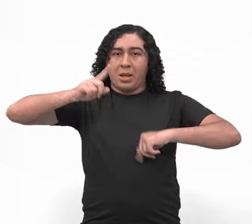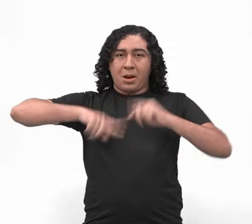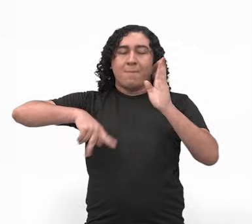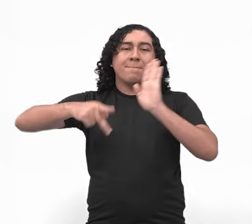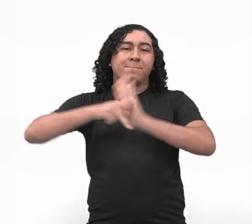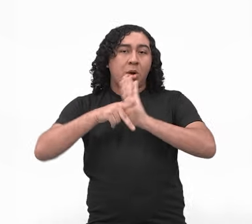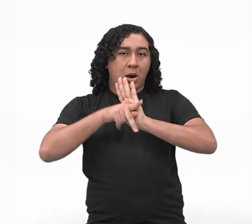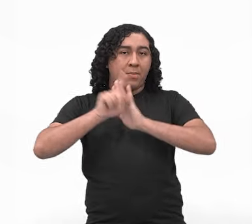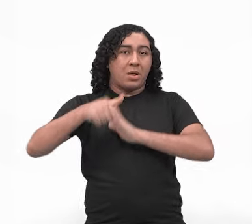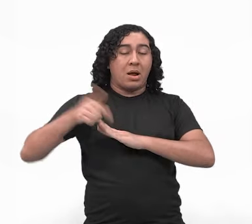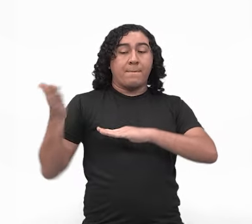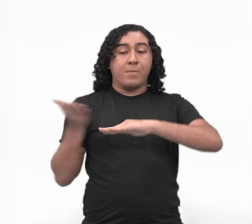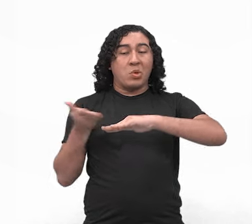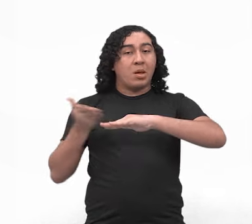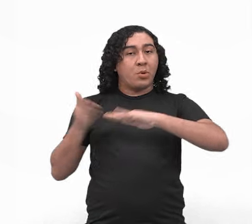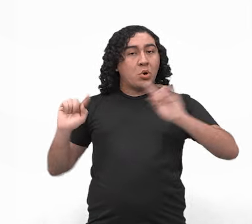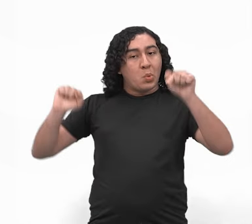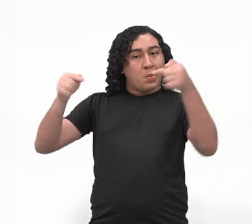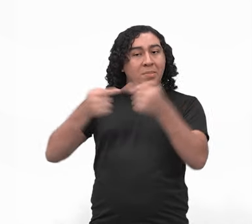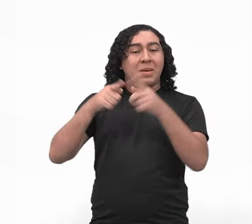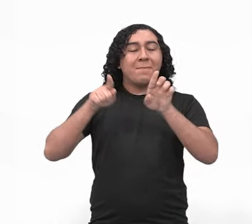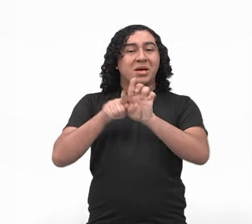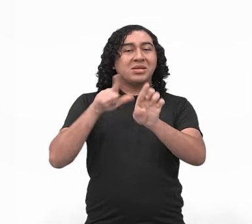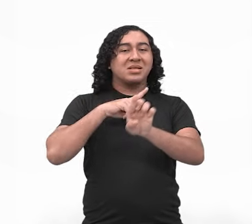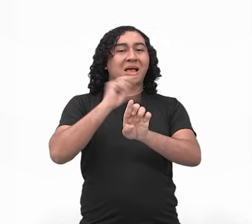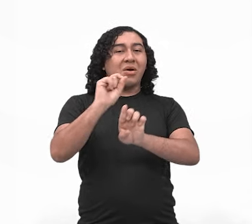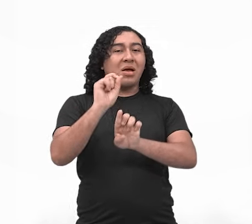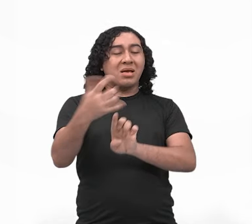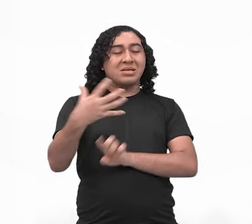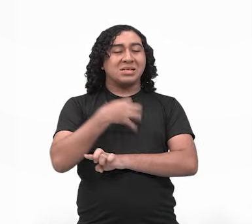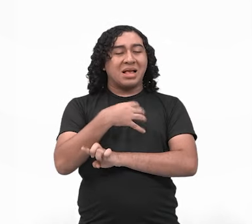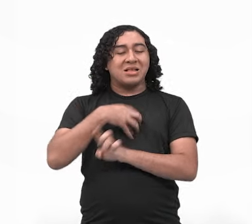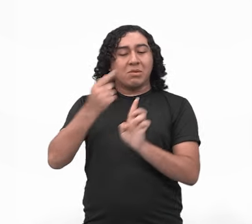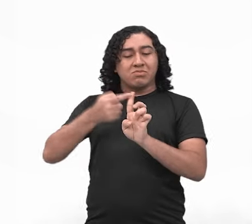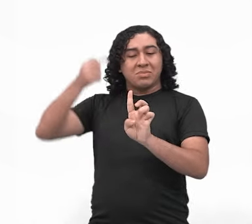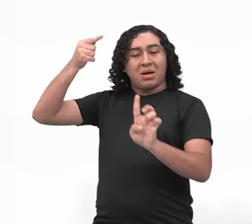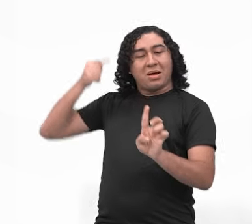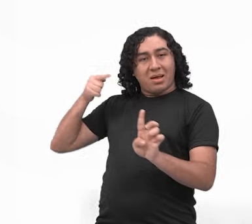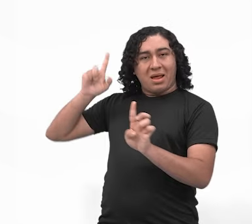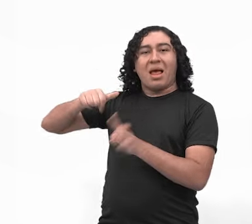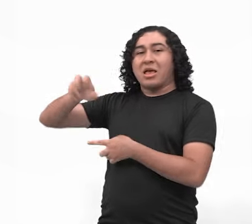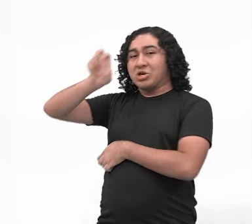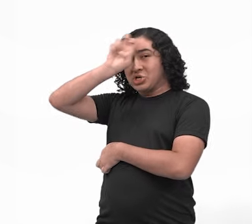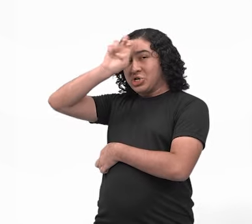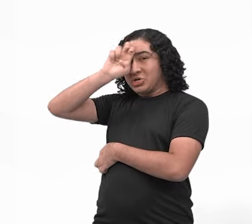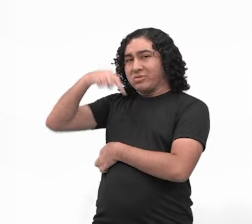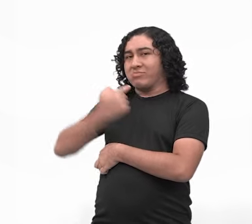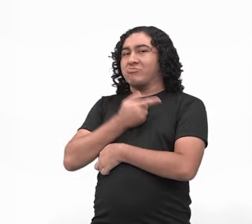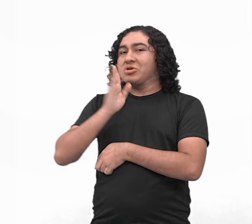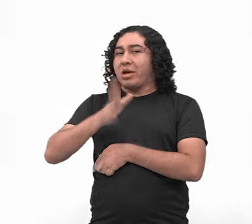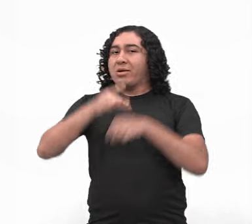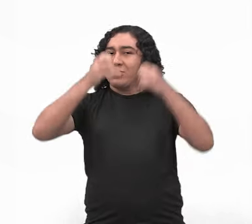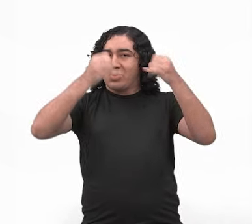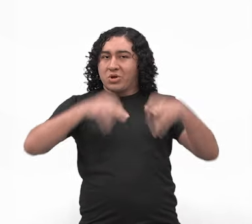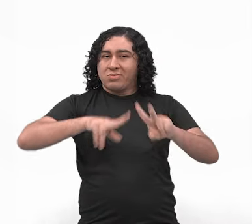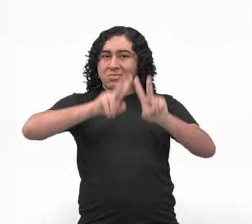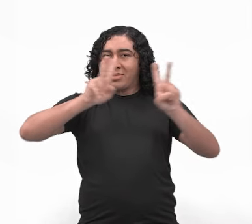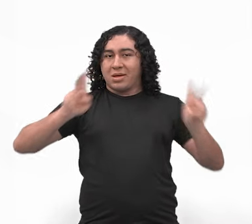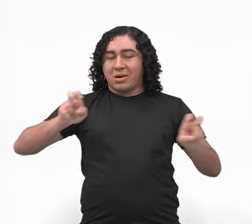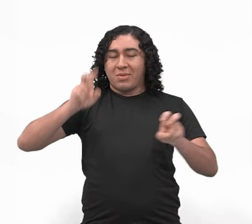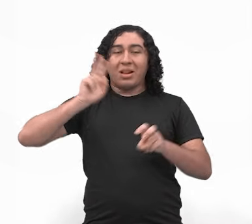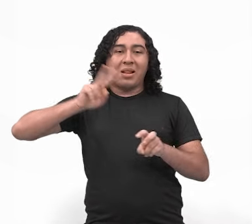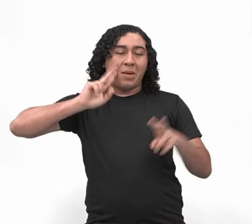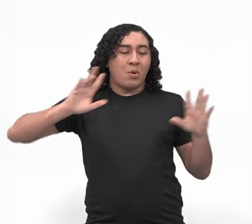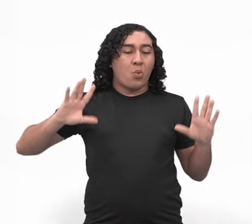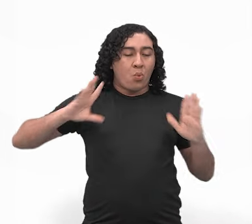muito contemporâneo, mas ela teve inspiração lá no Egito Antigo, que nós já vimos, nós já falamos. Então, nós temos que ter